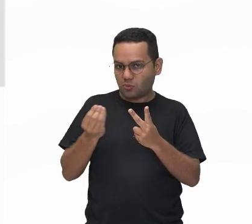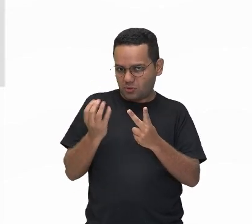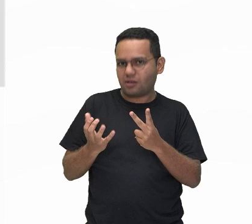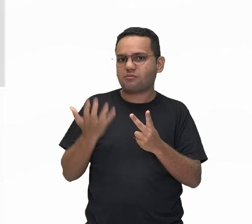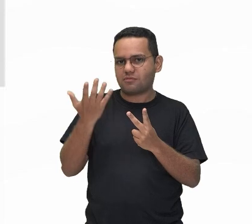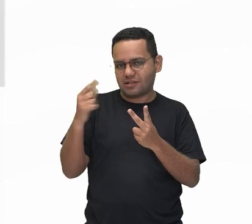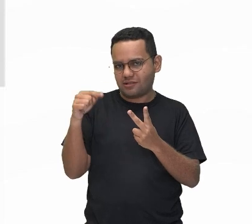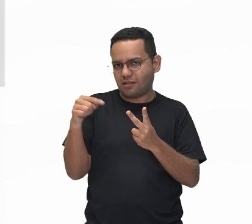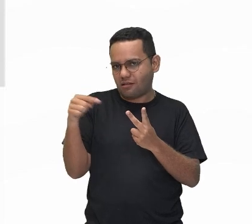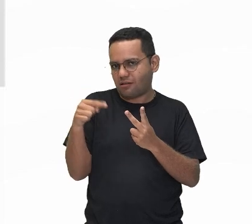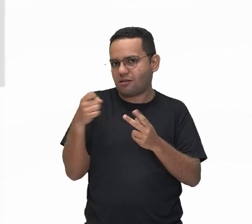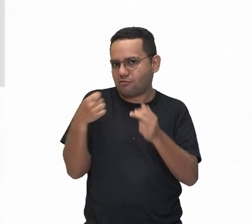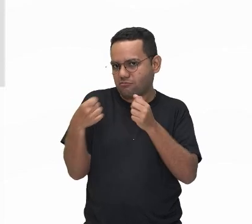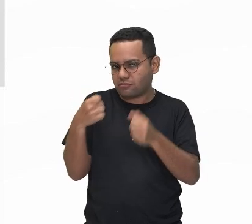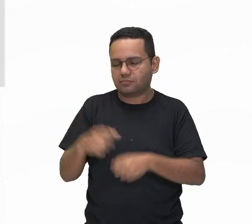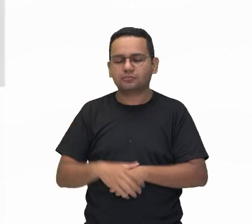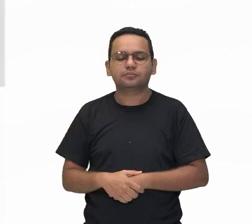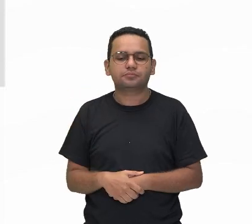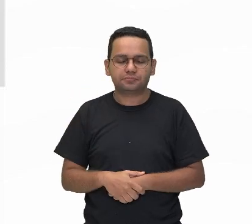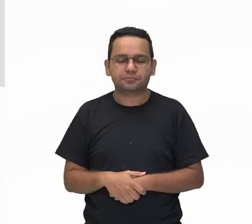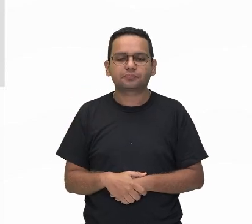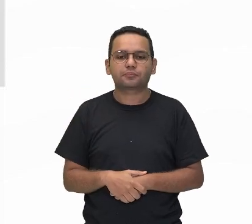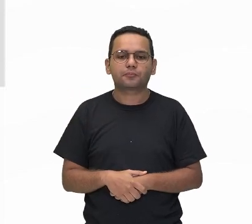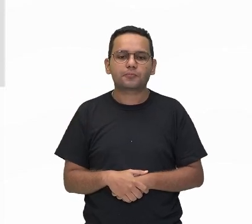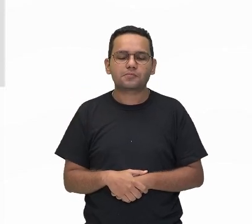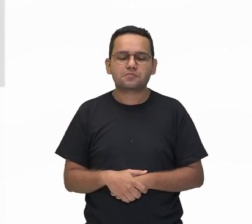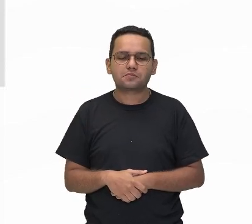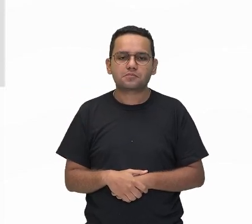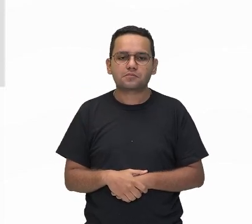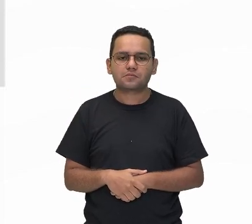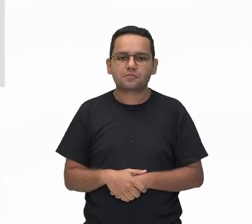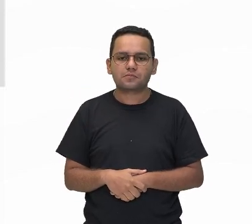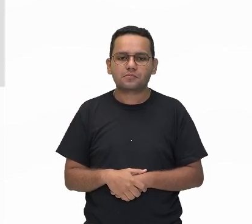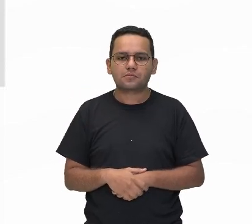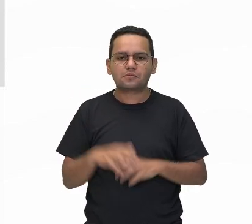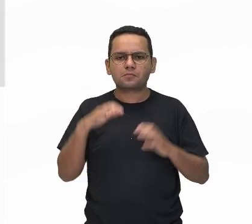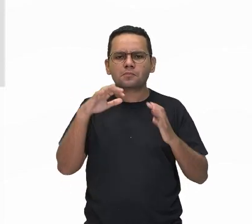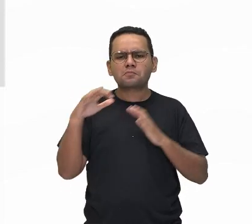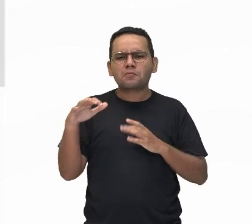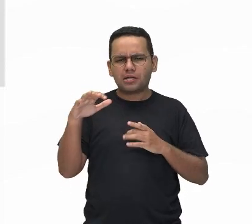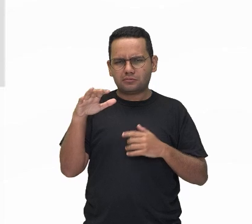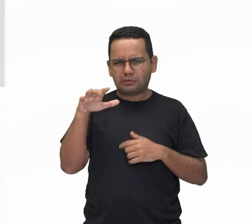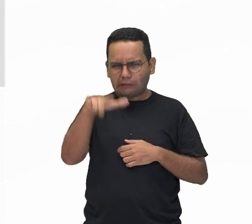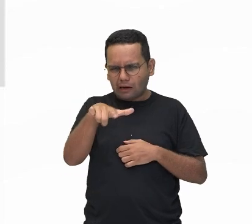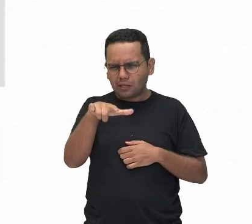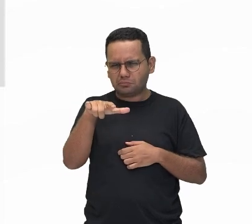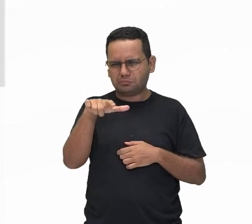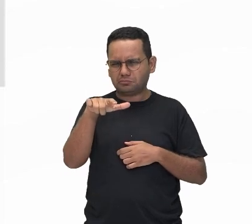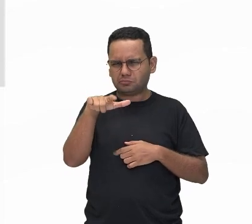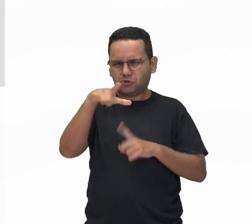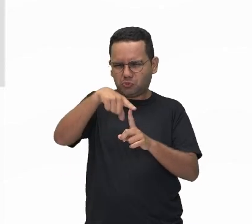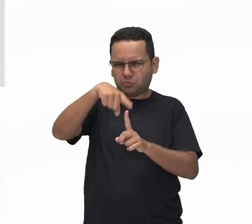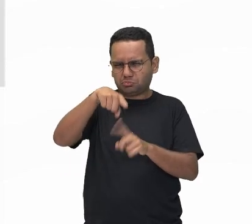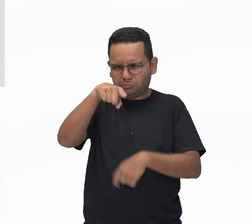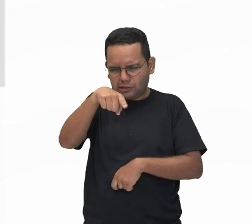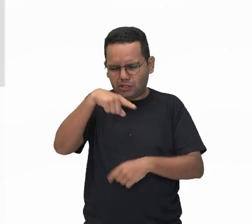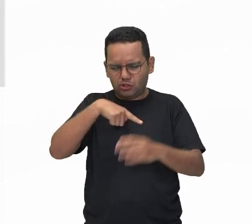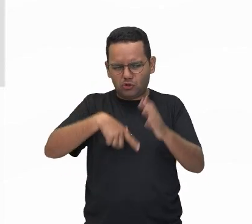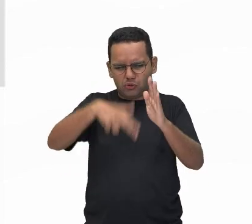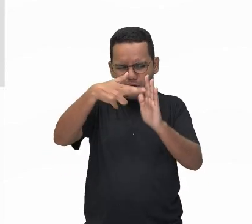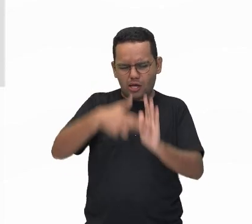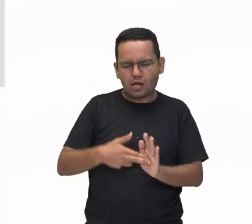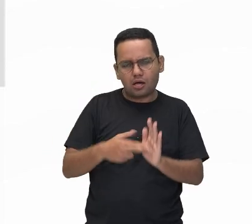E para a gente entender, né, se existia ou não alguma regra, né, já que era uma luta tão peculiar,